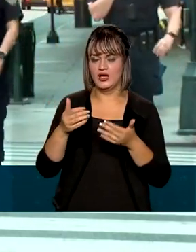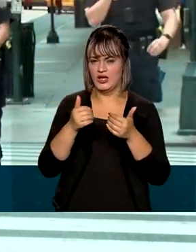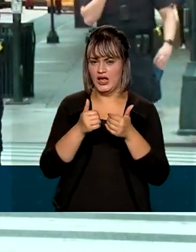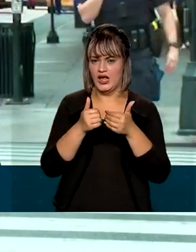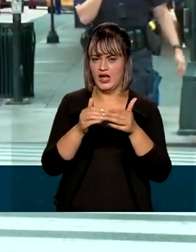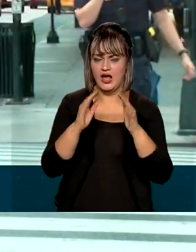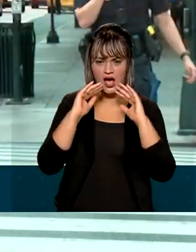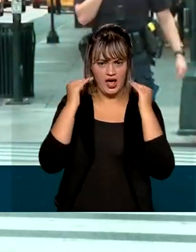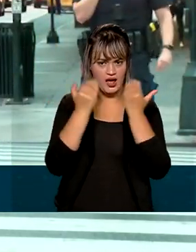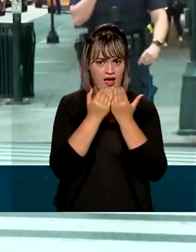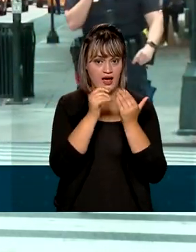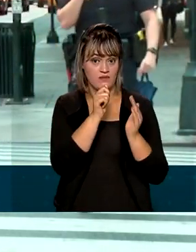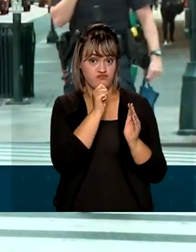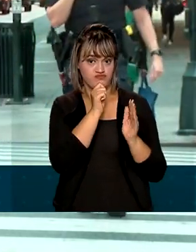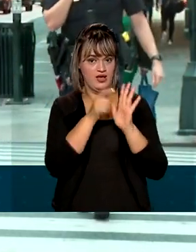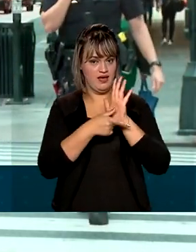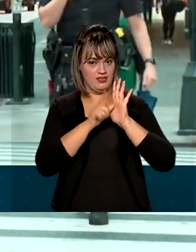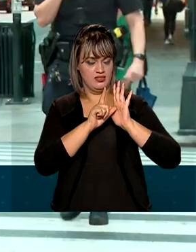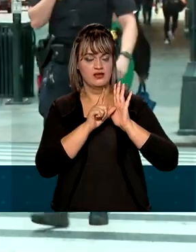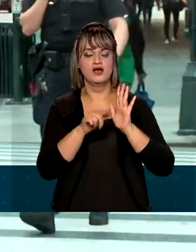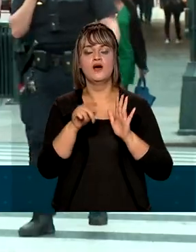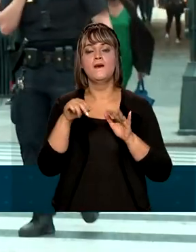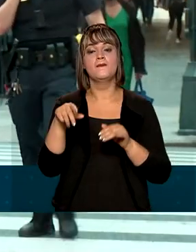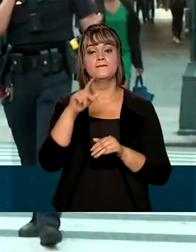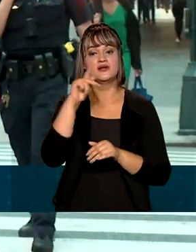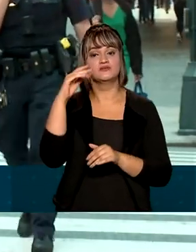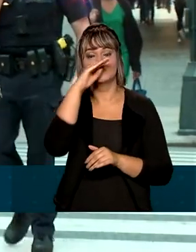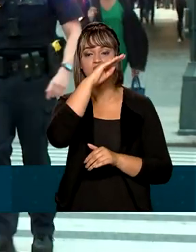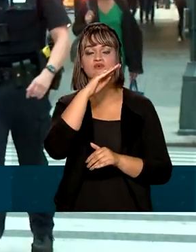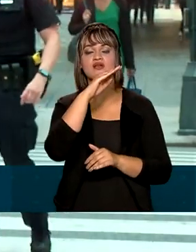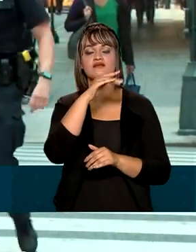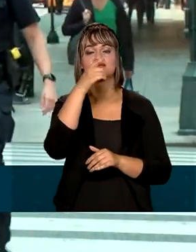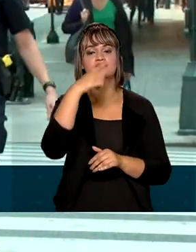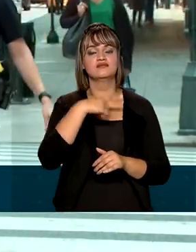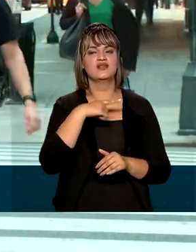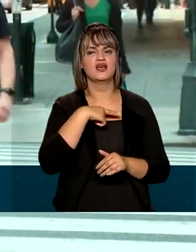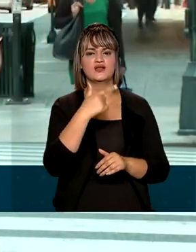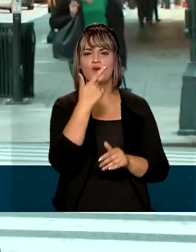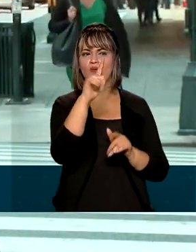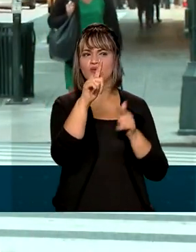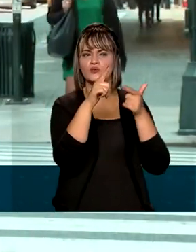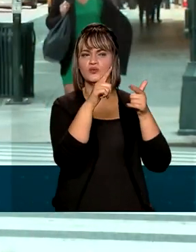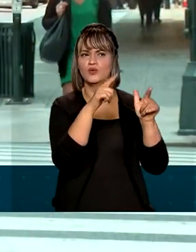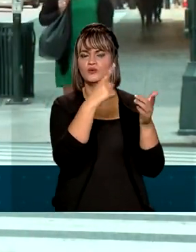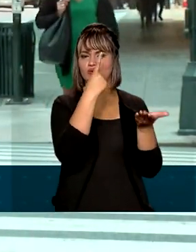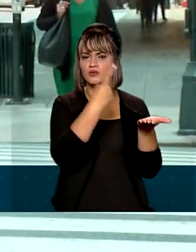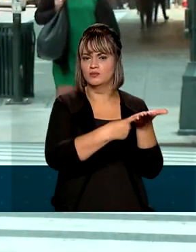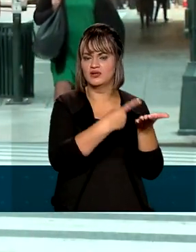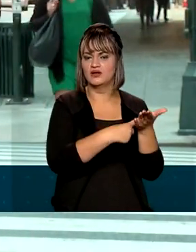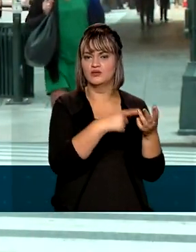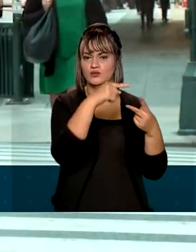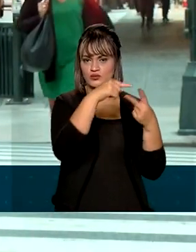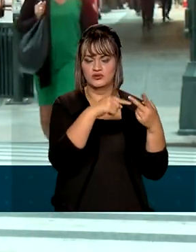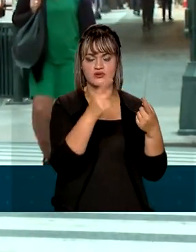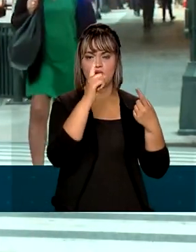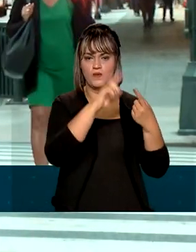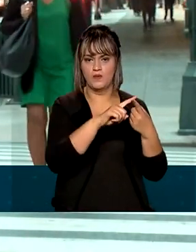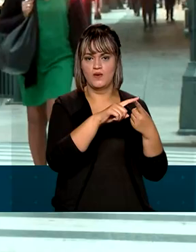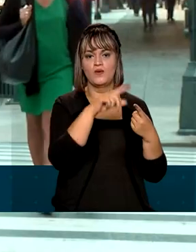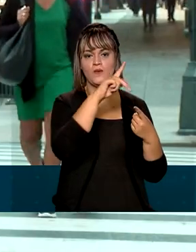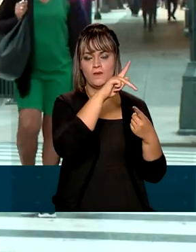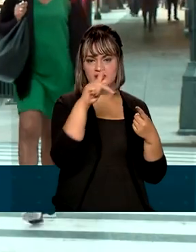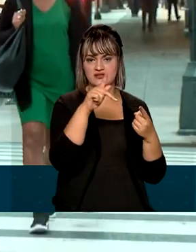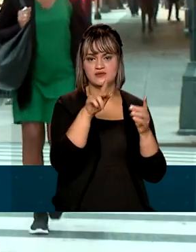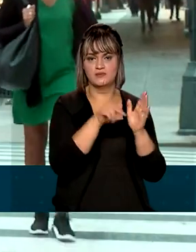abertura da assembleia geral da ONU Presidente Jair bolsonaro tem ainda pelo em dois encontros um com